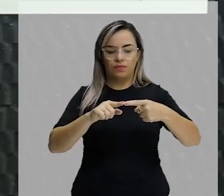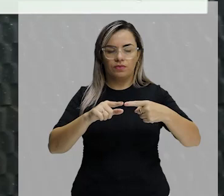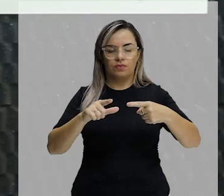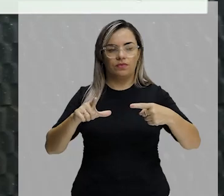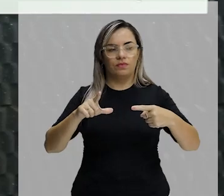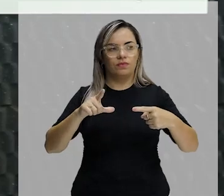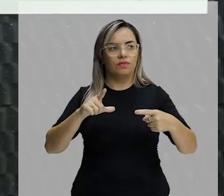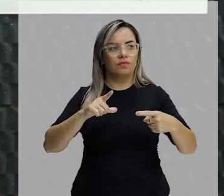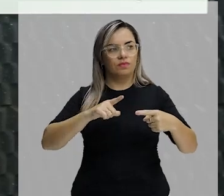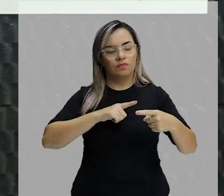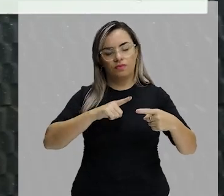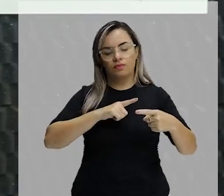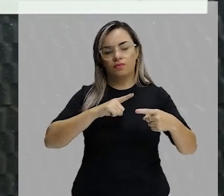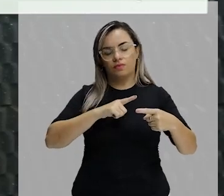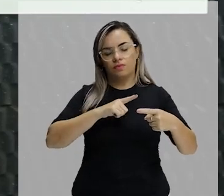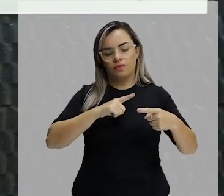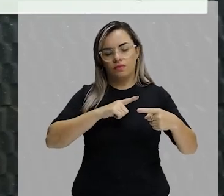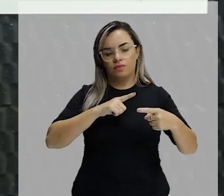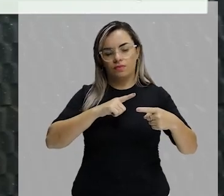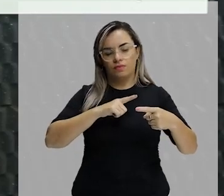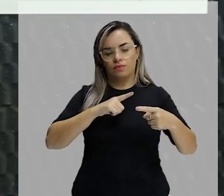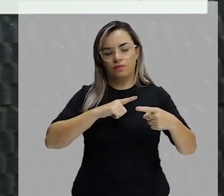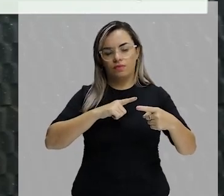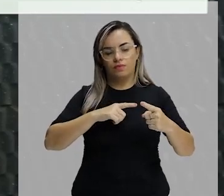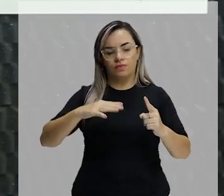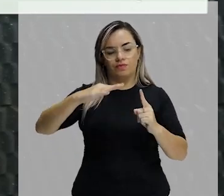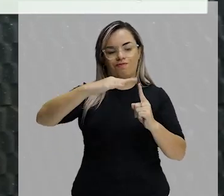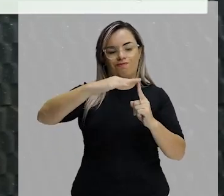cujas as faces